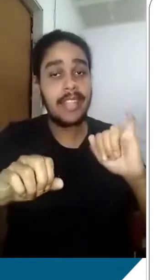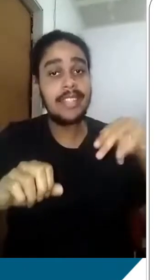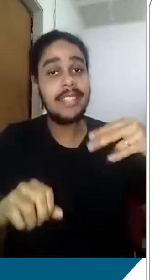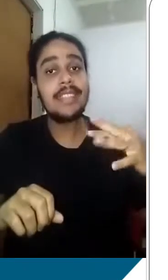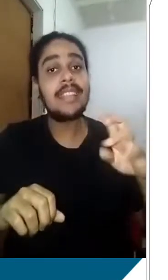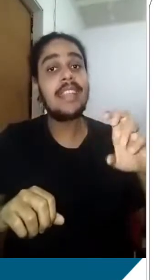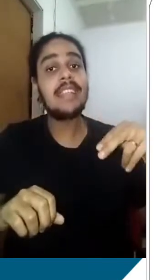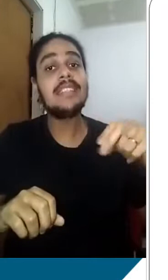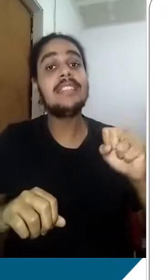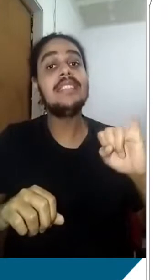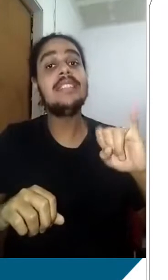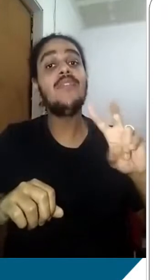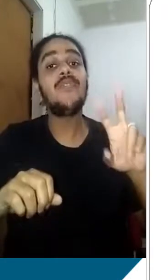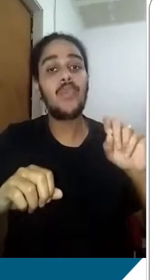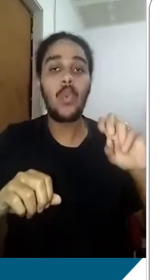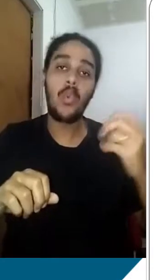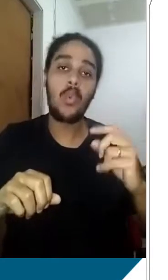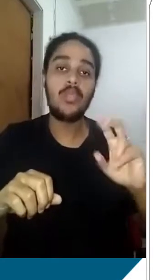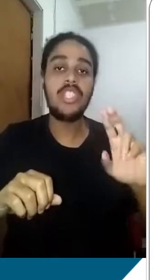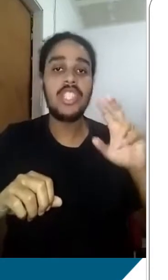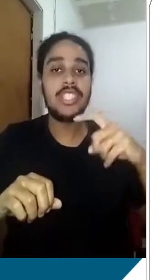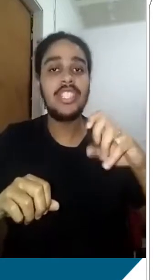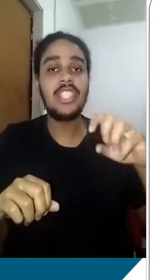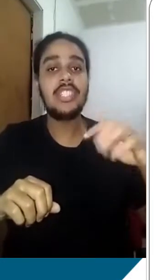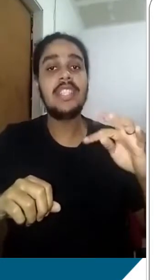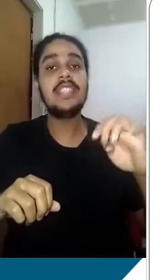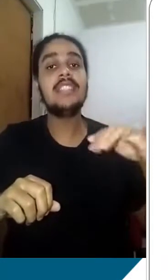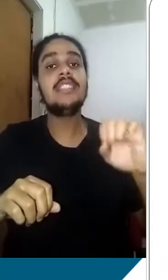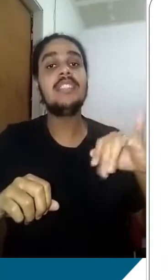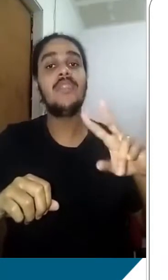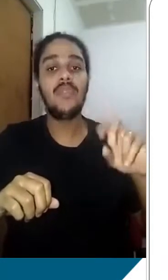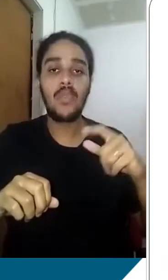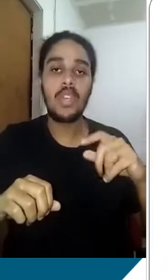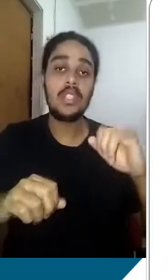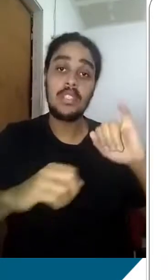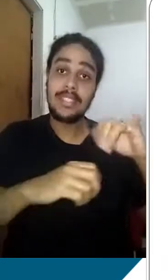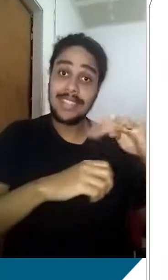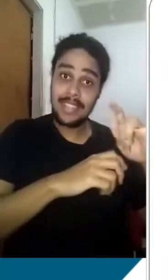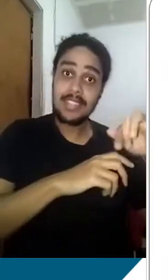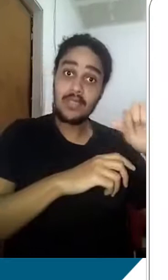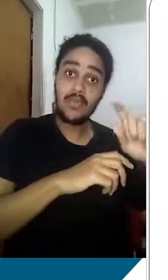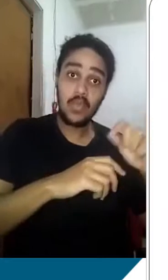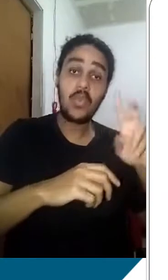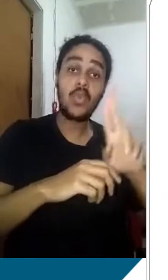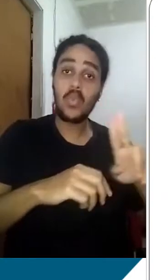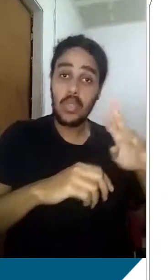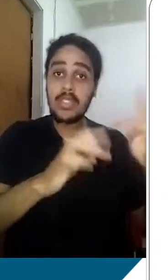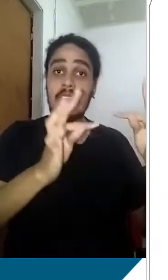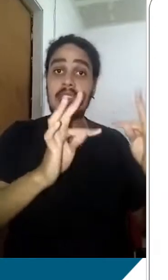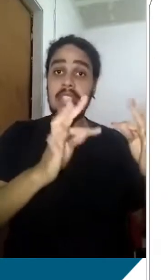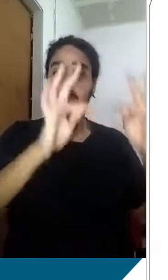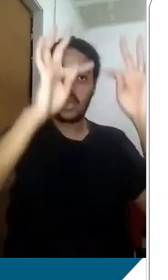extensivos. O intensivo, o nome já ajuda também, faz uso intensivo de tecnologia,